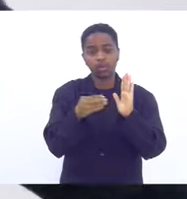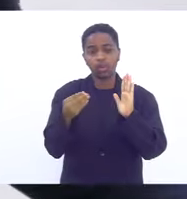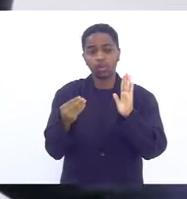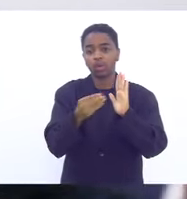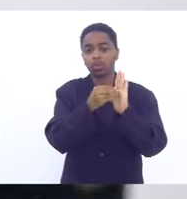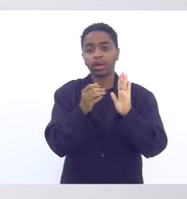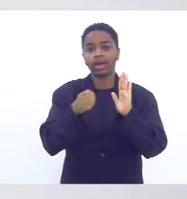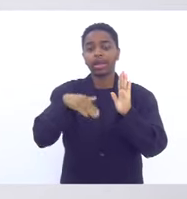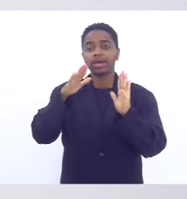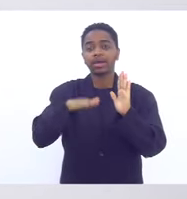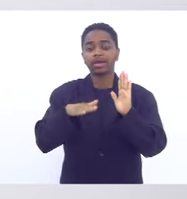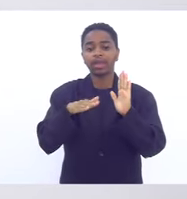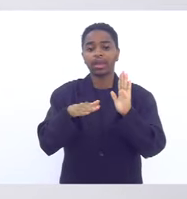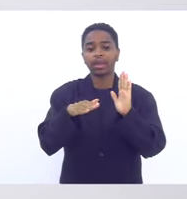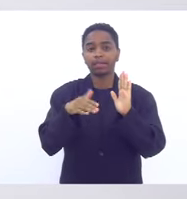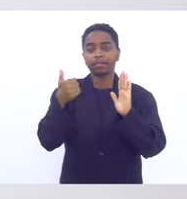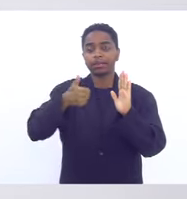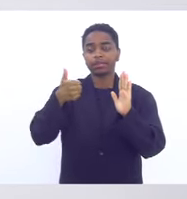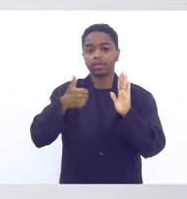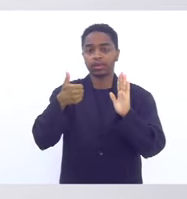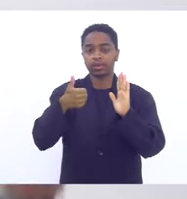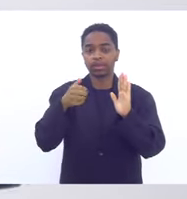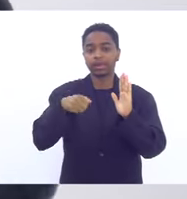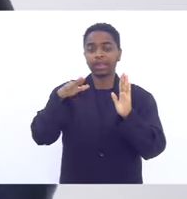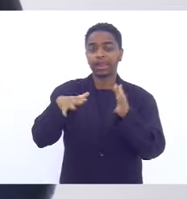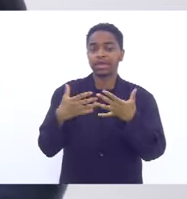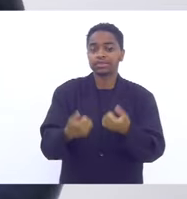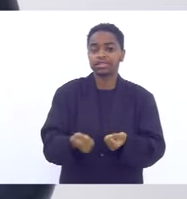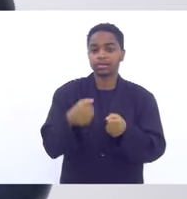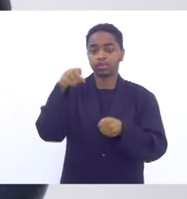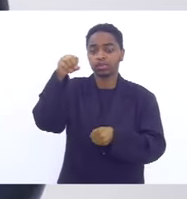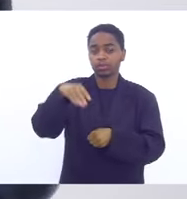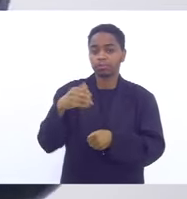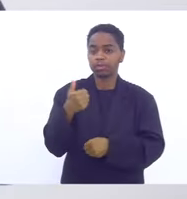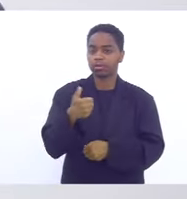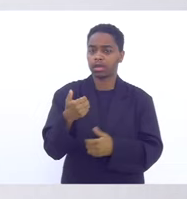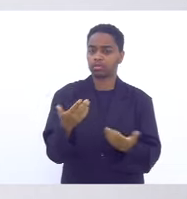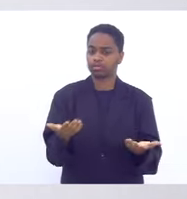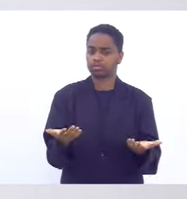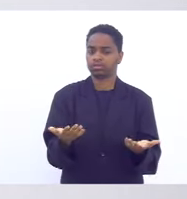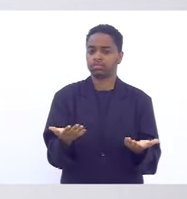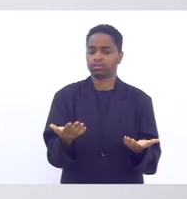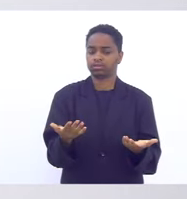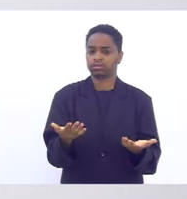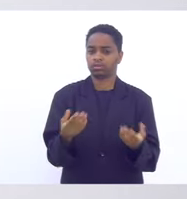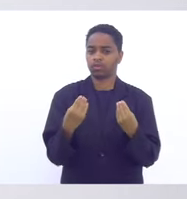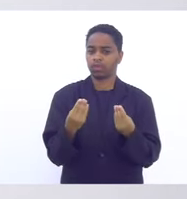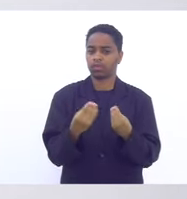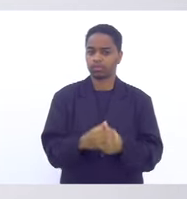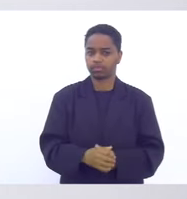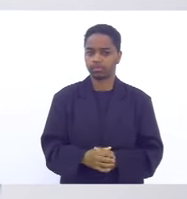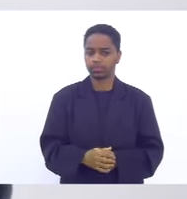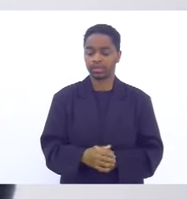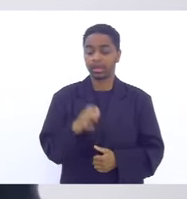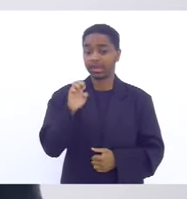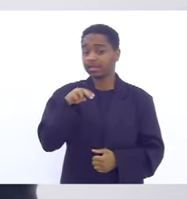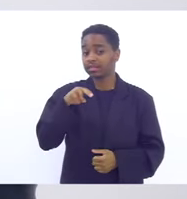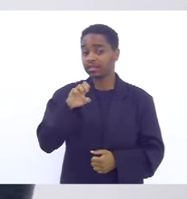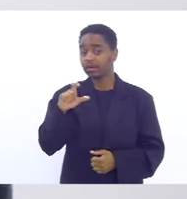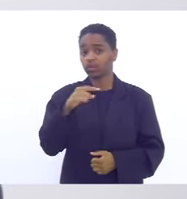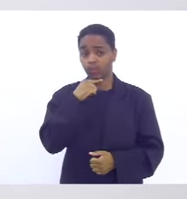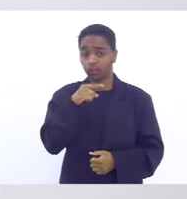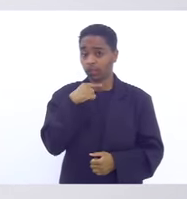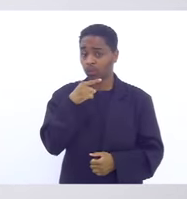colo do prefeito a responsabilidade de quem vai receber a luz primeiro ou não. A gente chegou num ponto onde a Enel não consegue